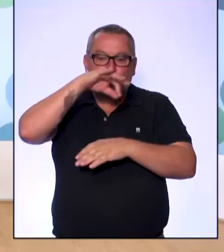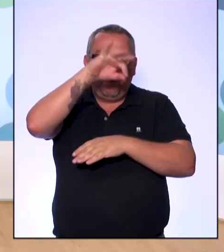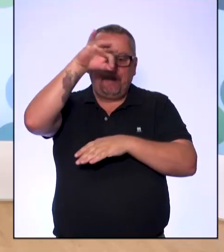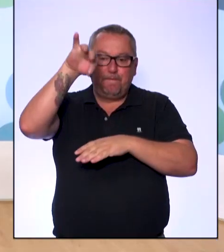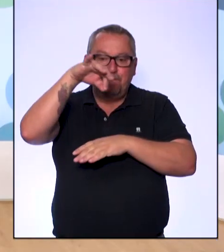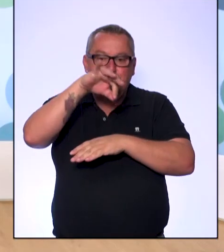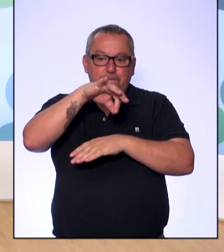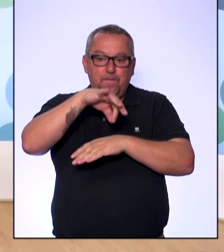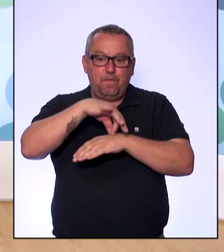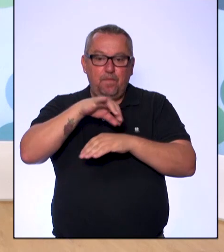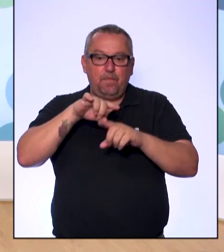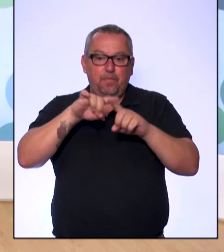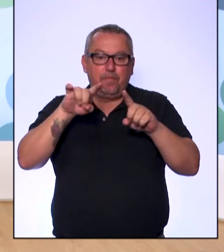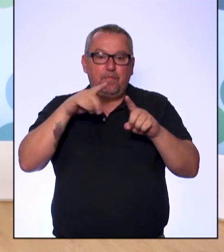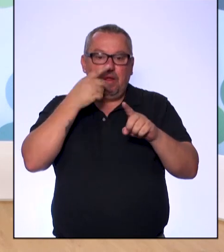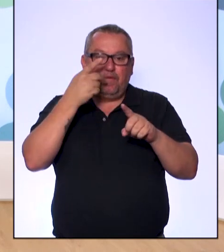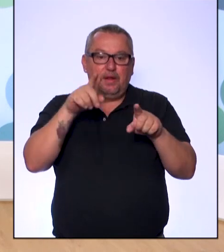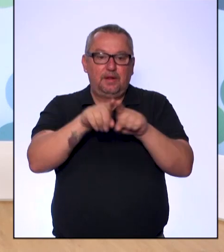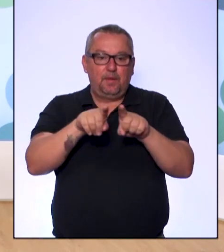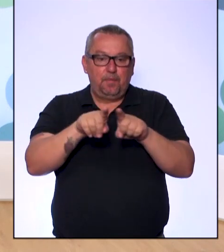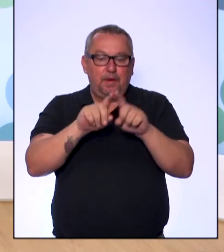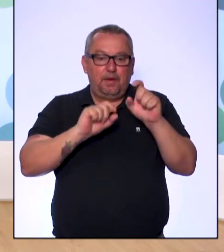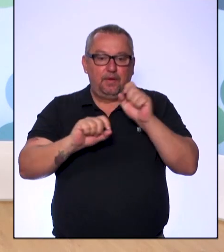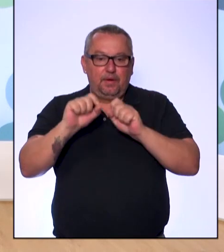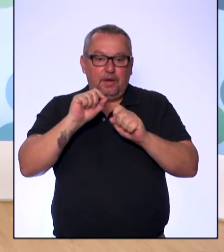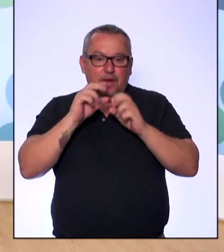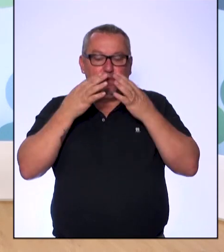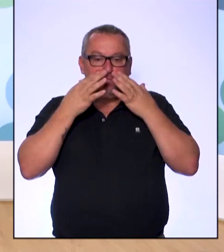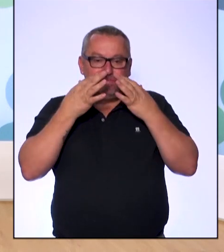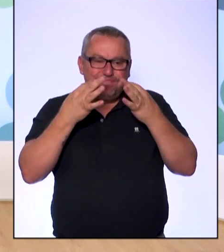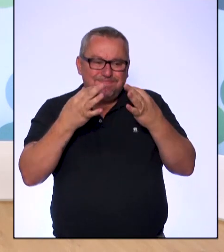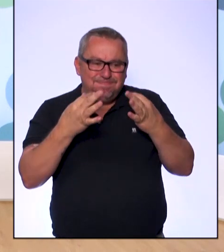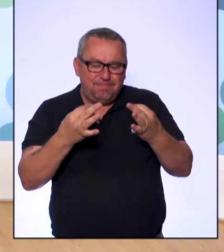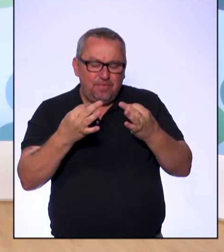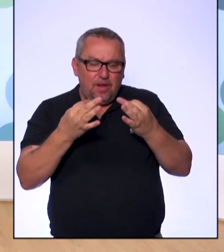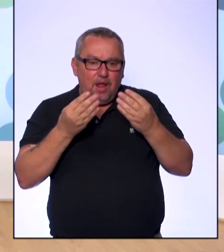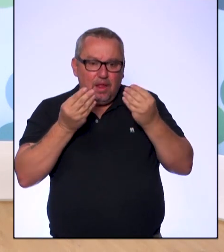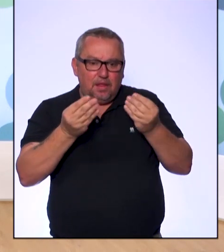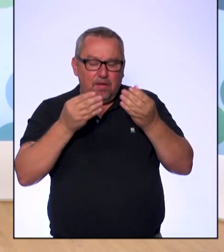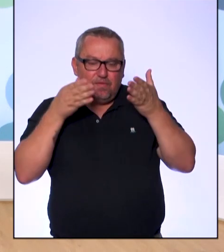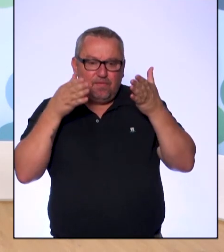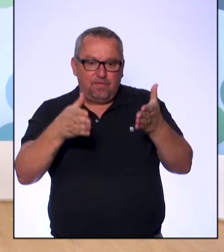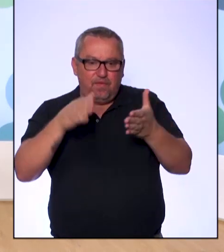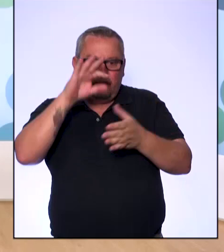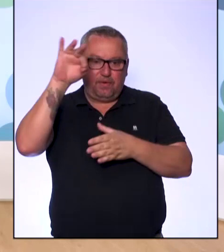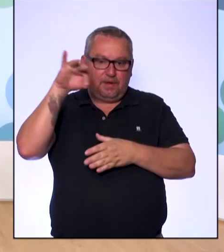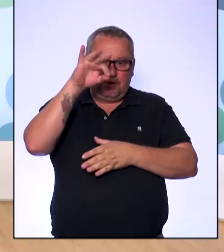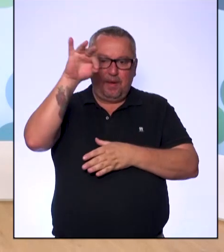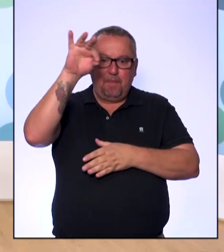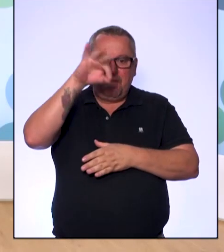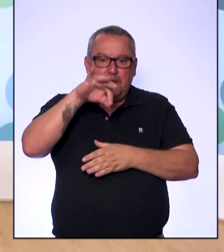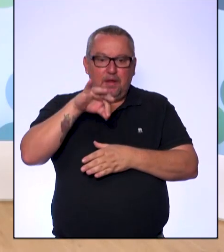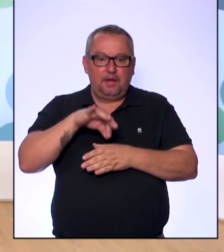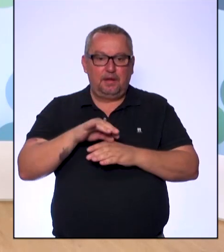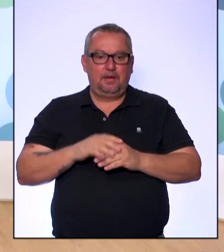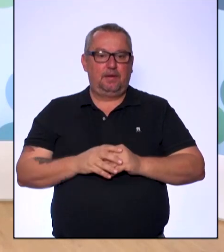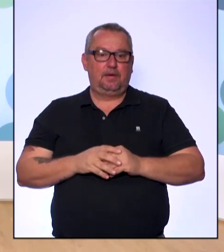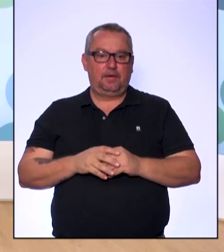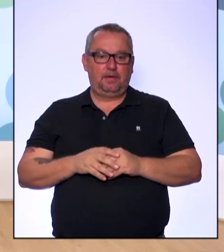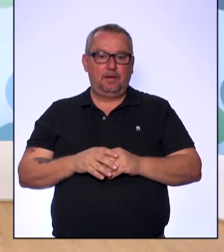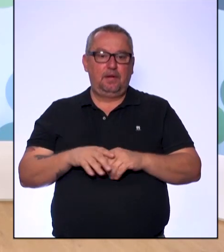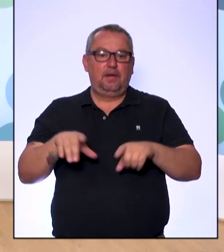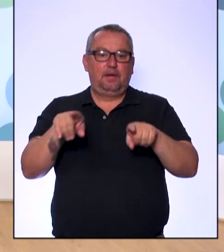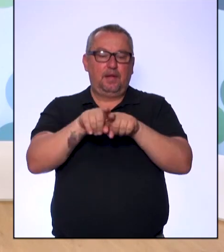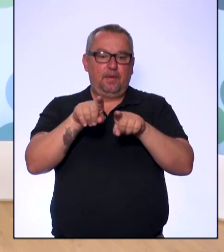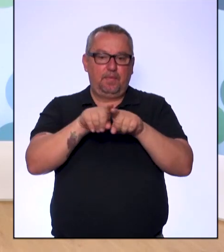acaba falando, realmente fazendo se atentando à questão das abelhas, a importância que ela acaba trazendo. Sim.